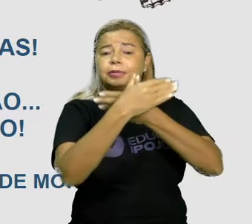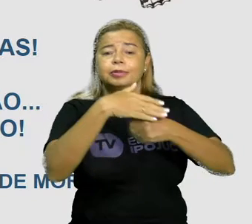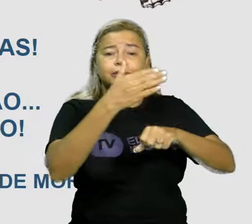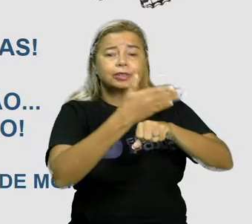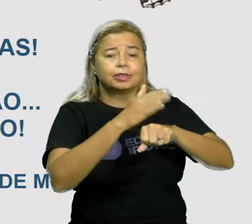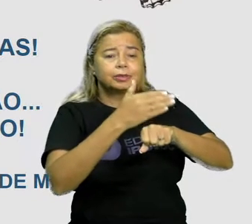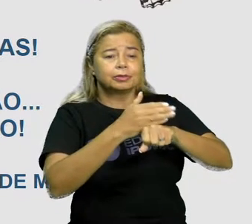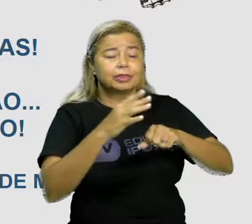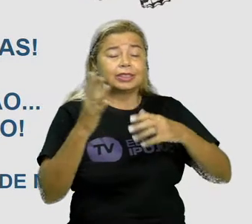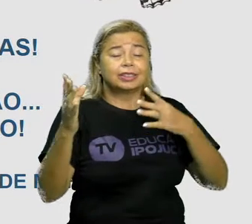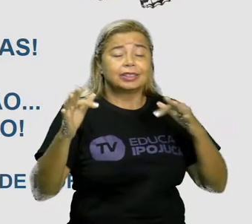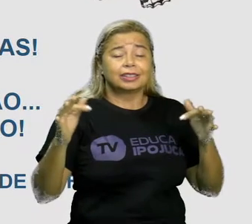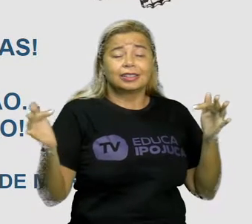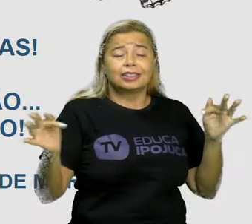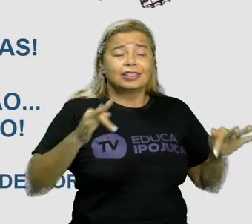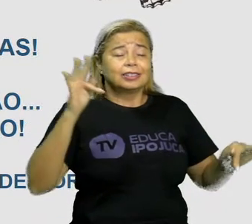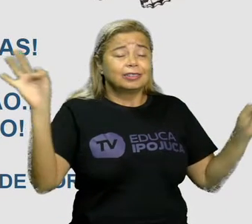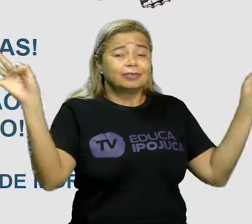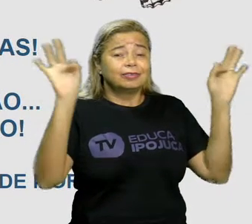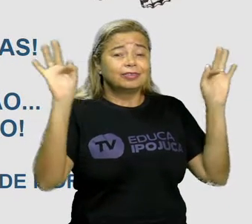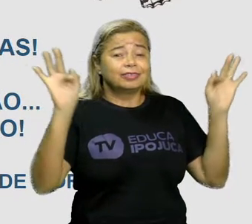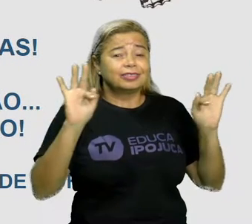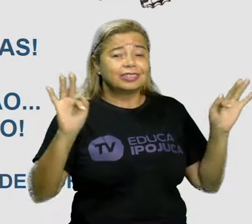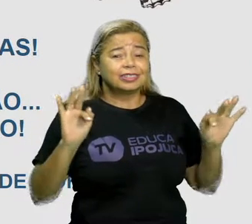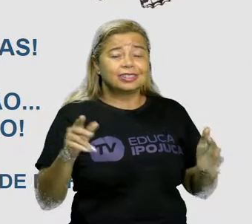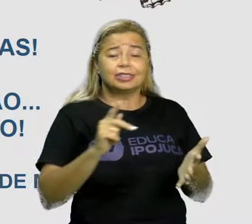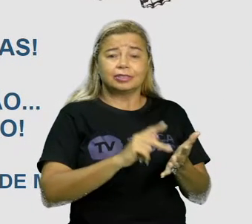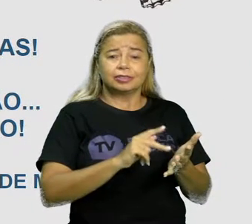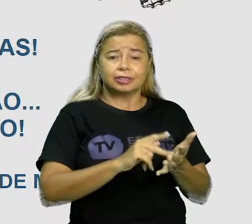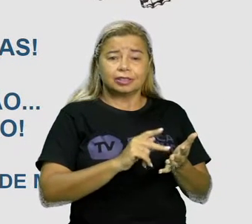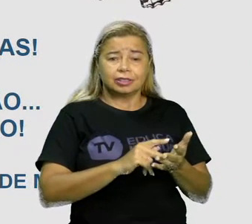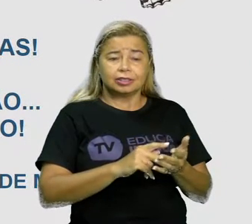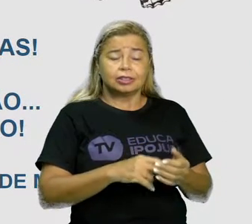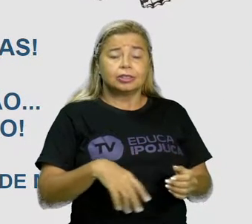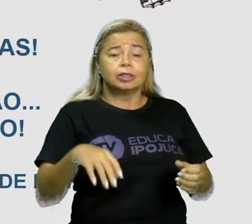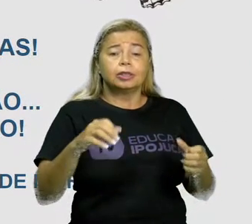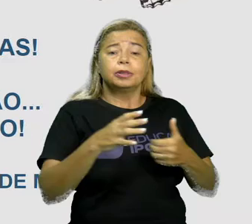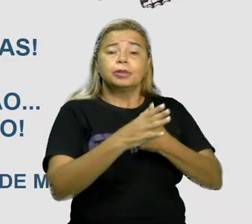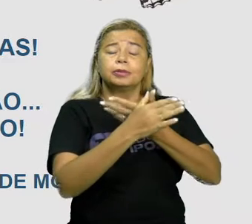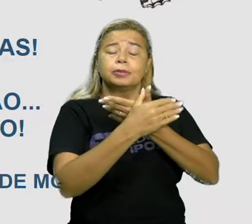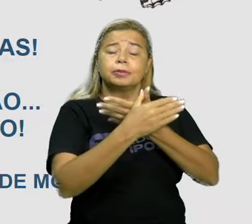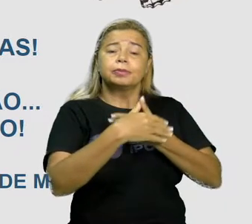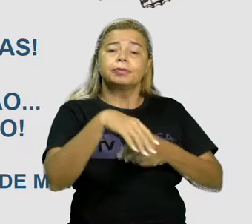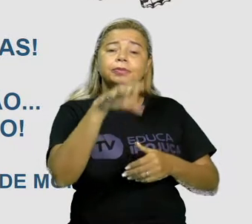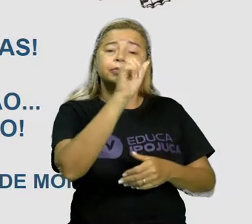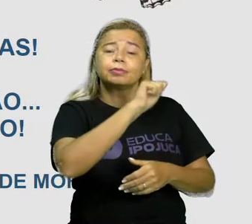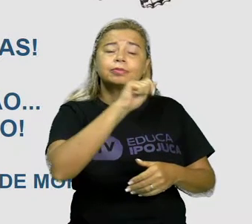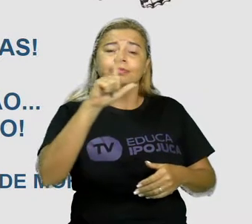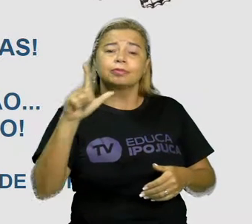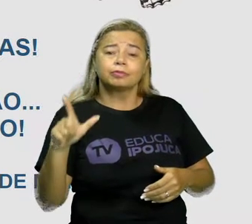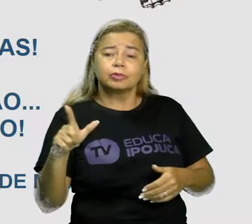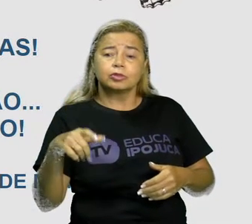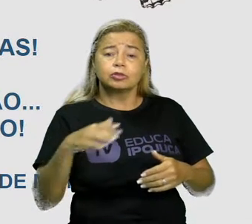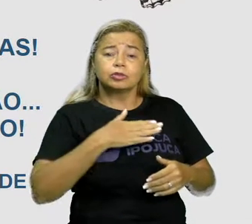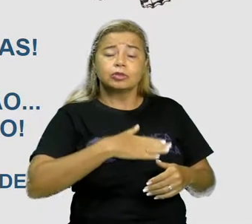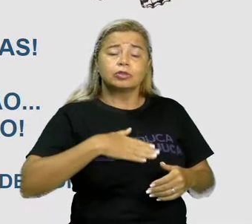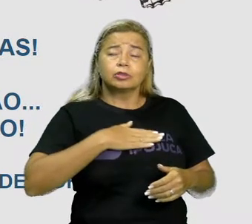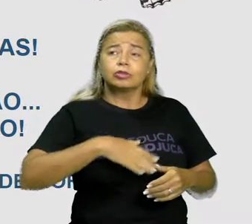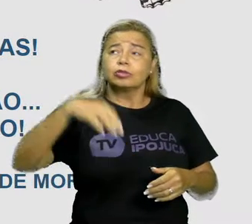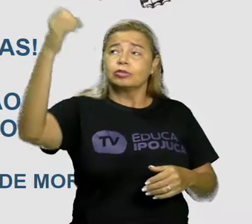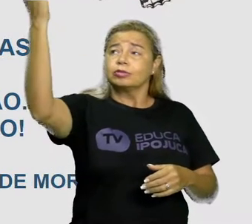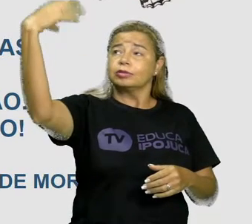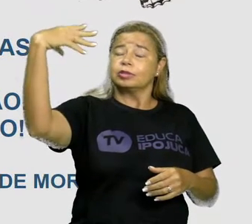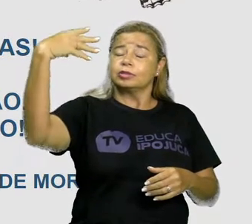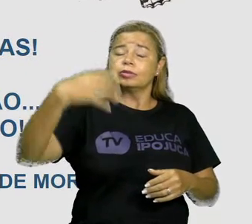francas. Borboletas azuis gostam muito de luz. As amarelinhas são tão